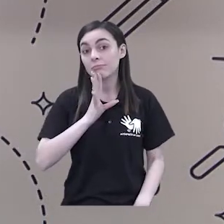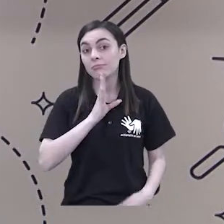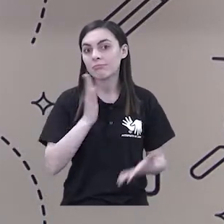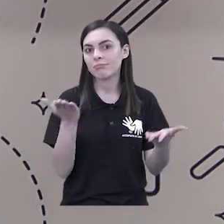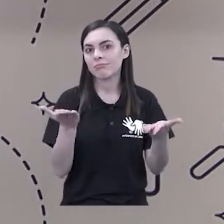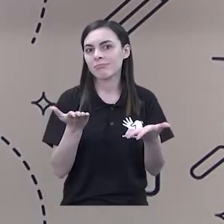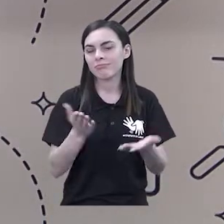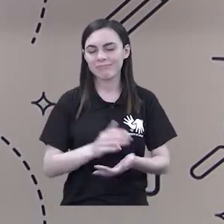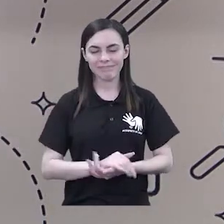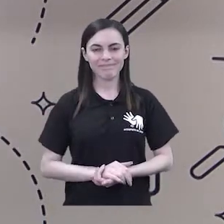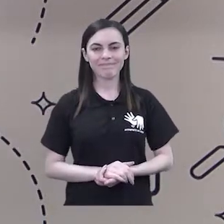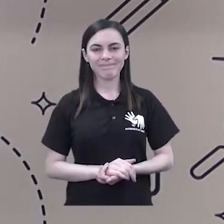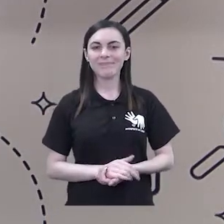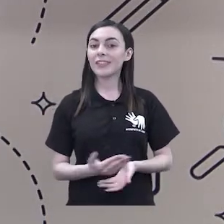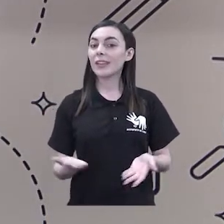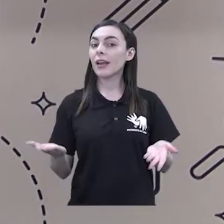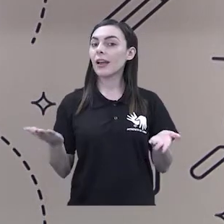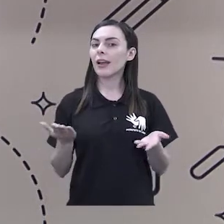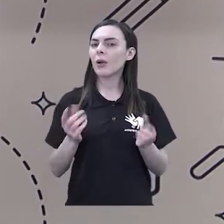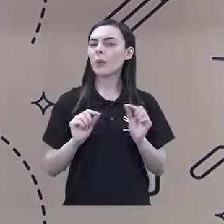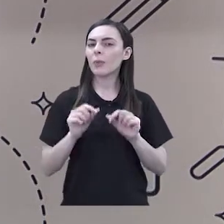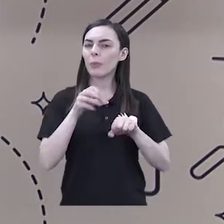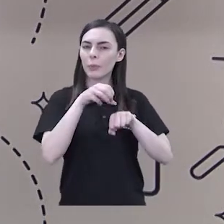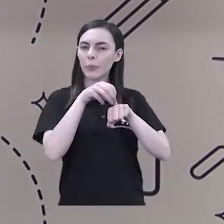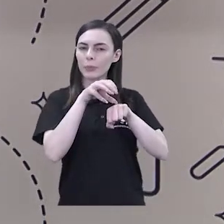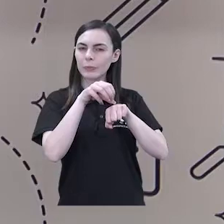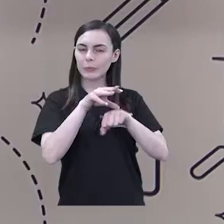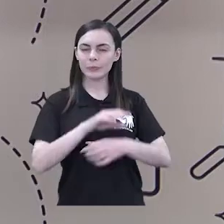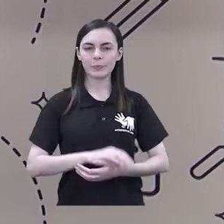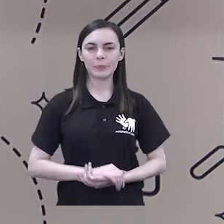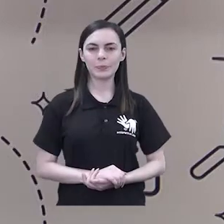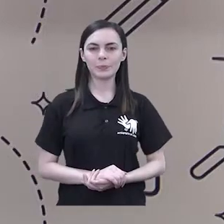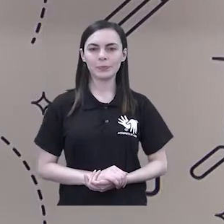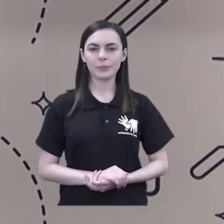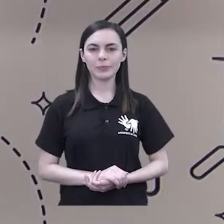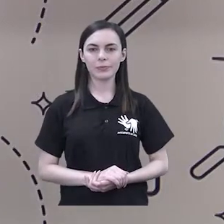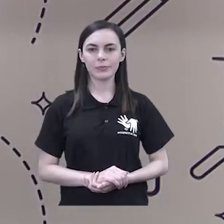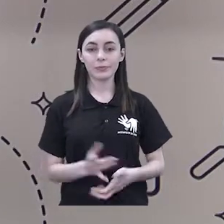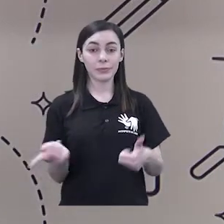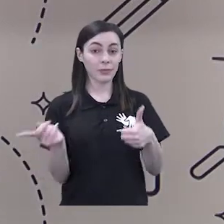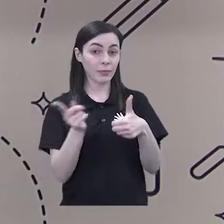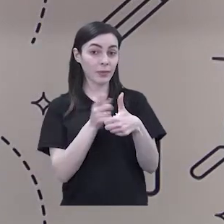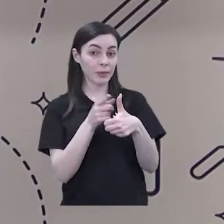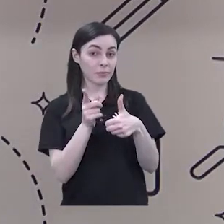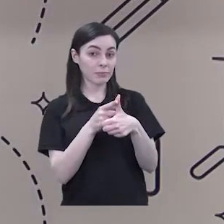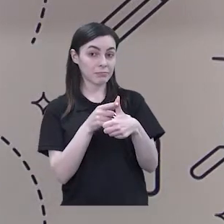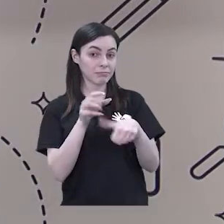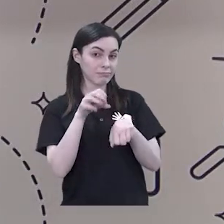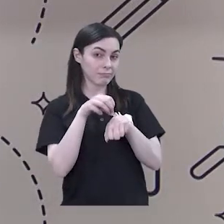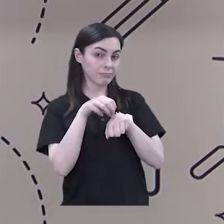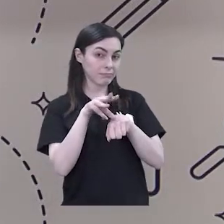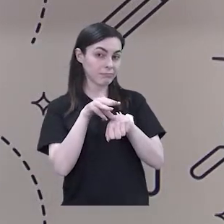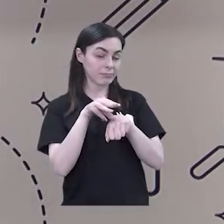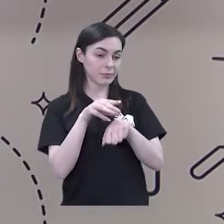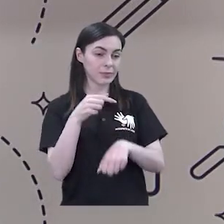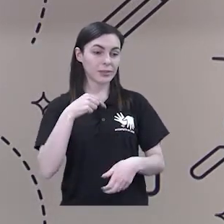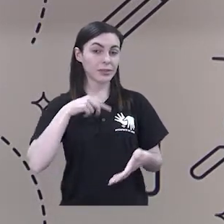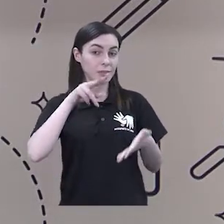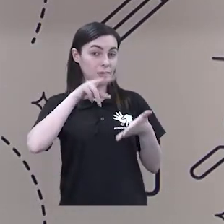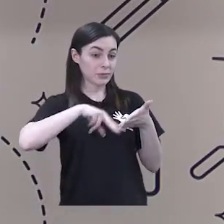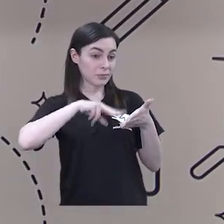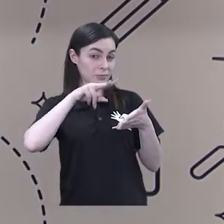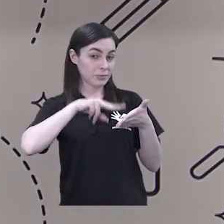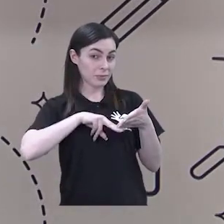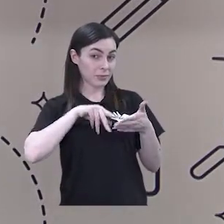conhecê-la agora. Vamos então para as nossas pistas? A primeira pista. Eu vou